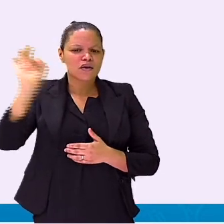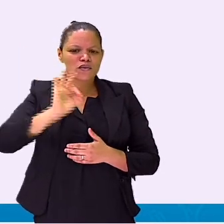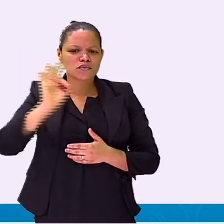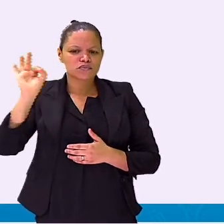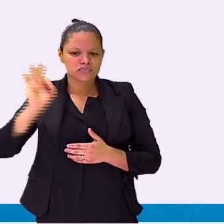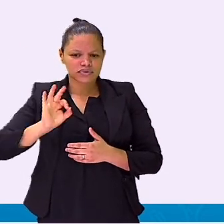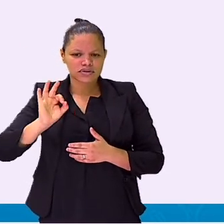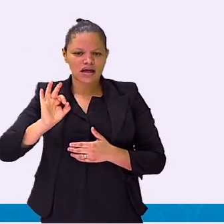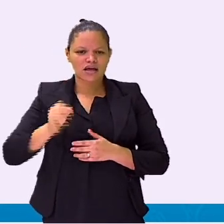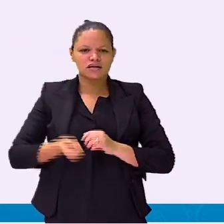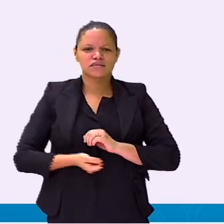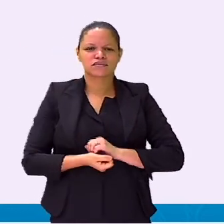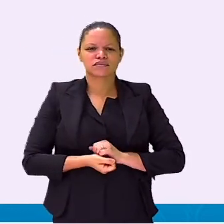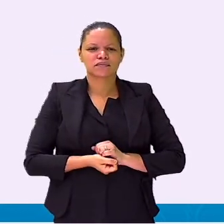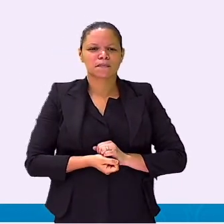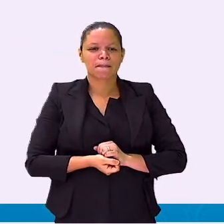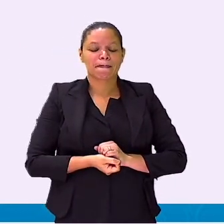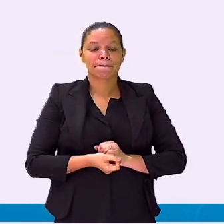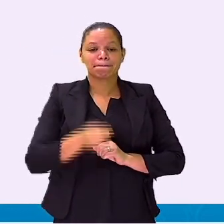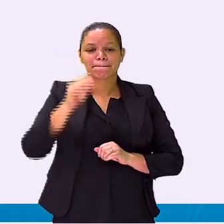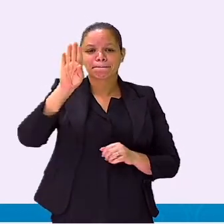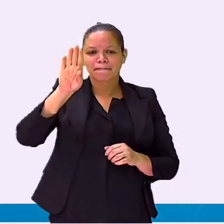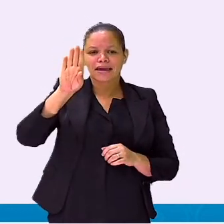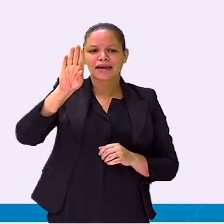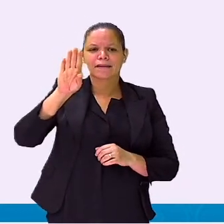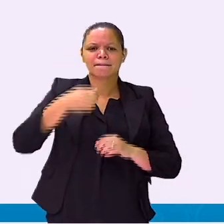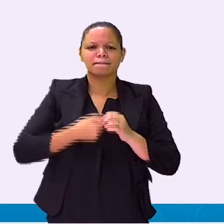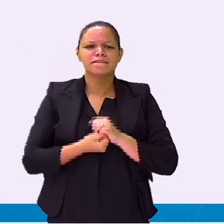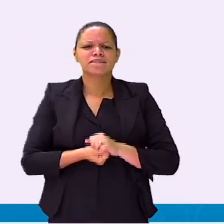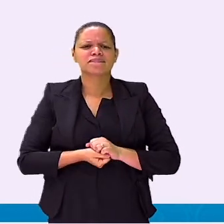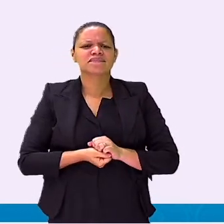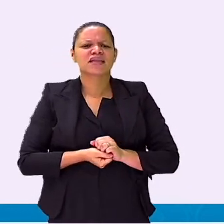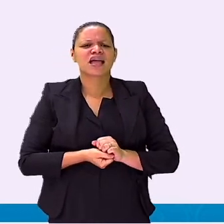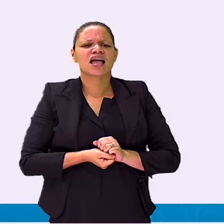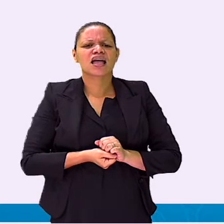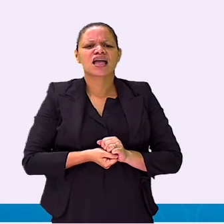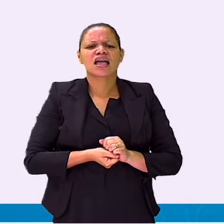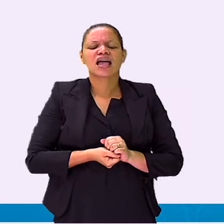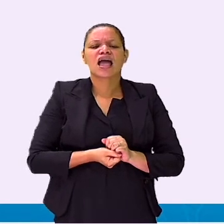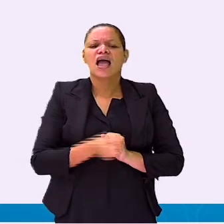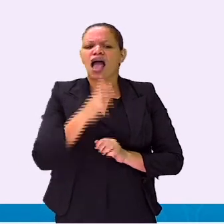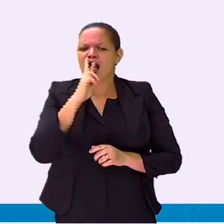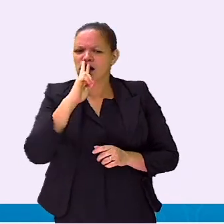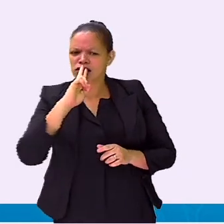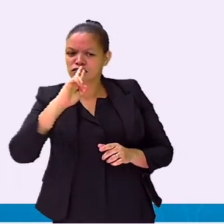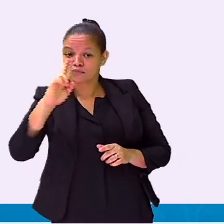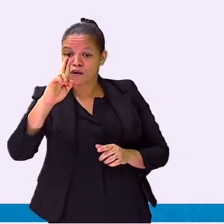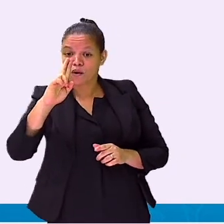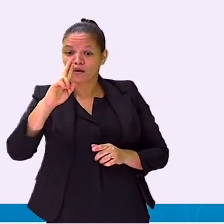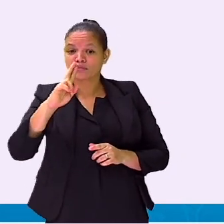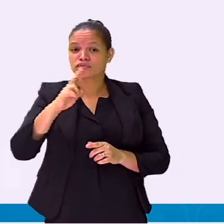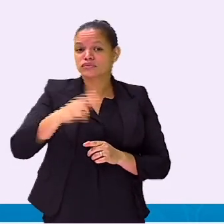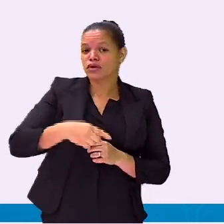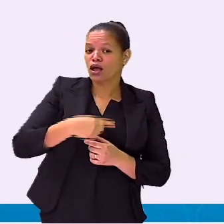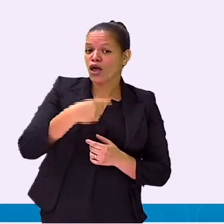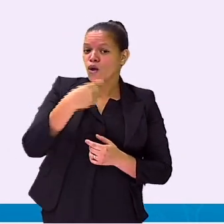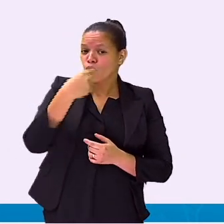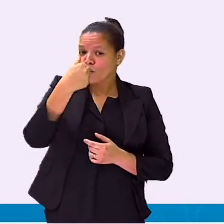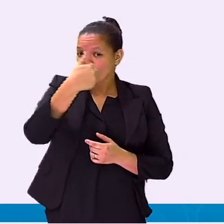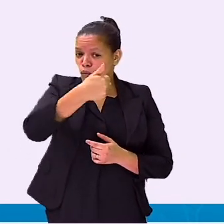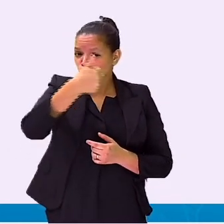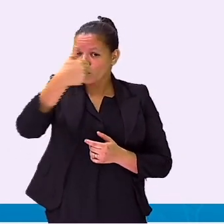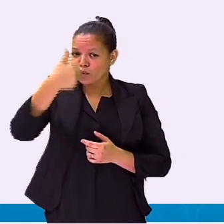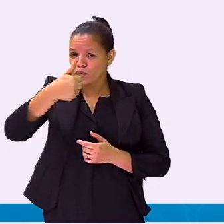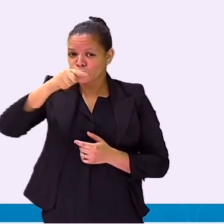11,62%. Qual a porcentagem de família utiliza a erva cidreira?